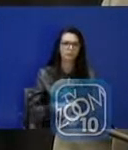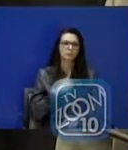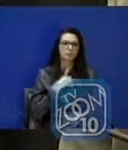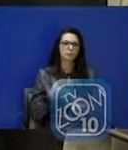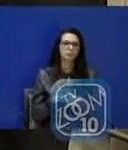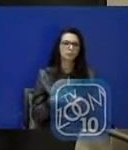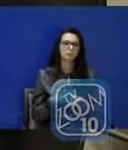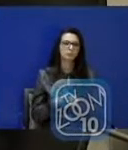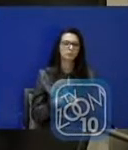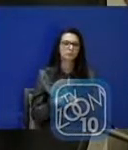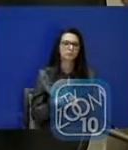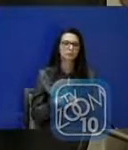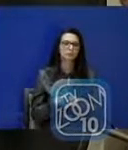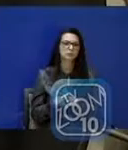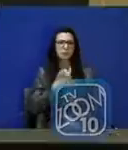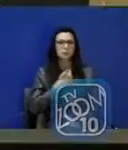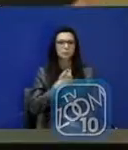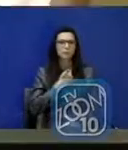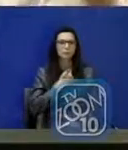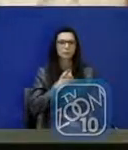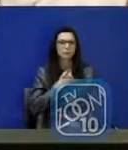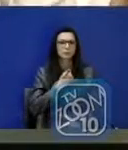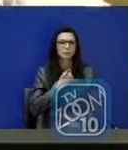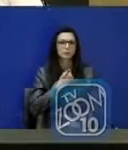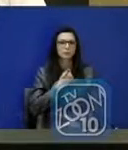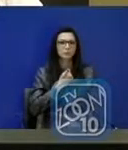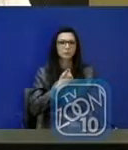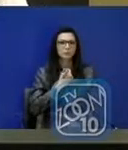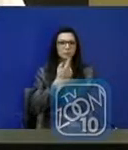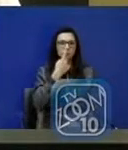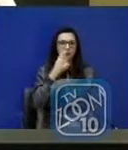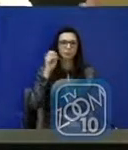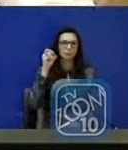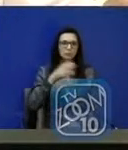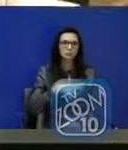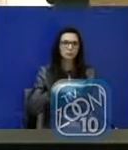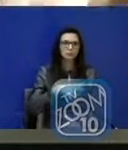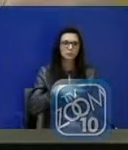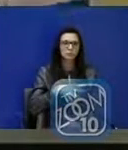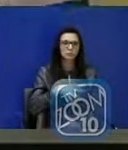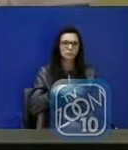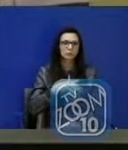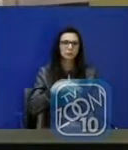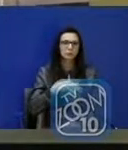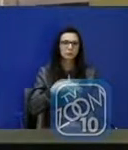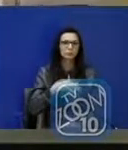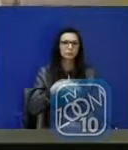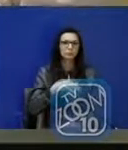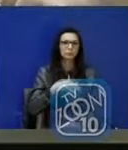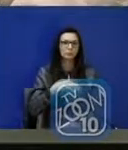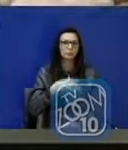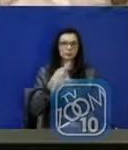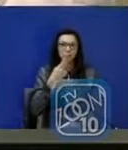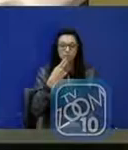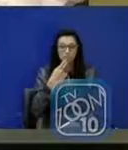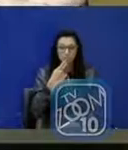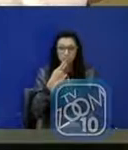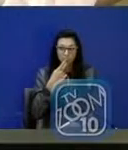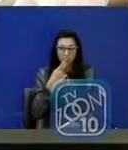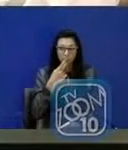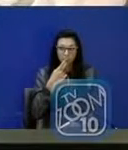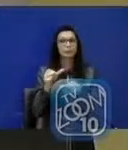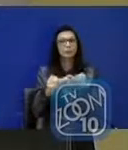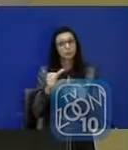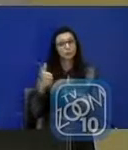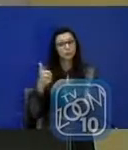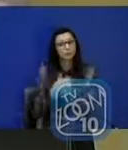com o vereador Johnny Maicon. Para a Saúde, Prevenção e Combate ao Uso de Drogas, o vereador é Wellington